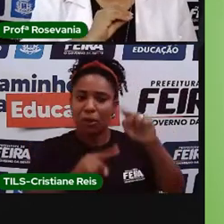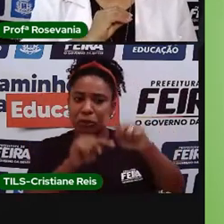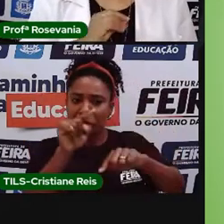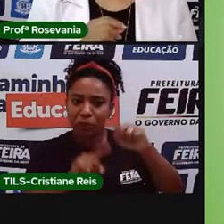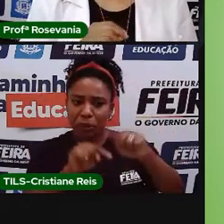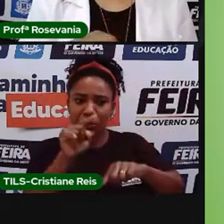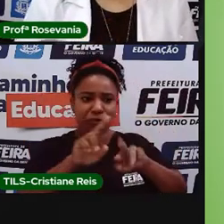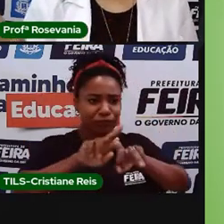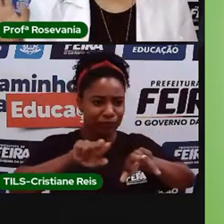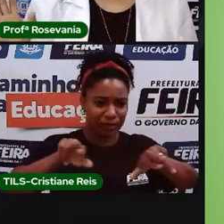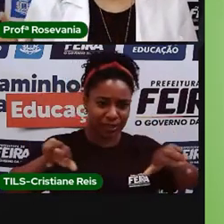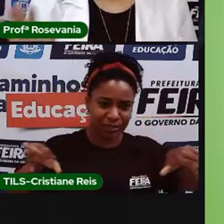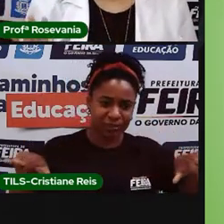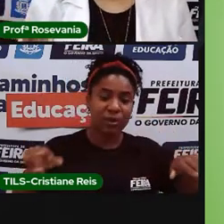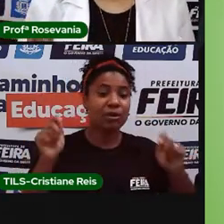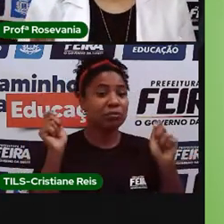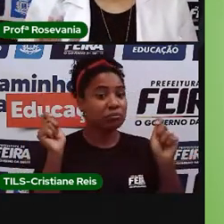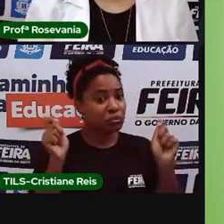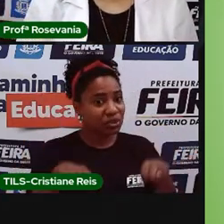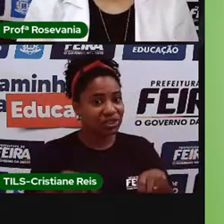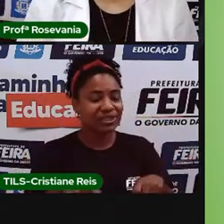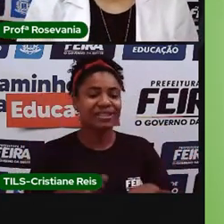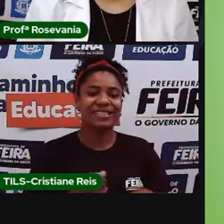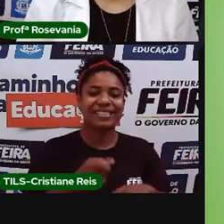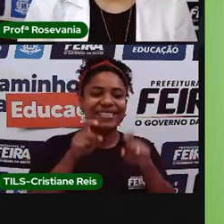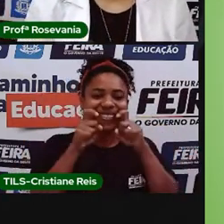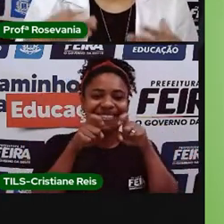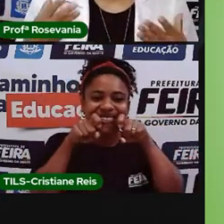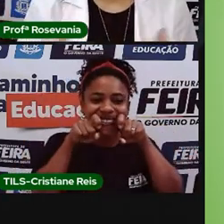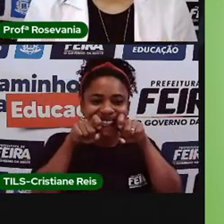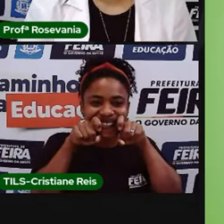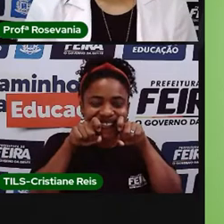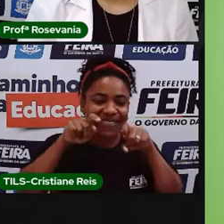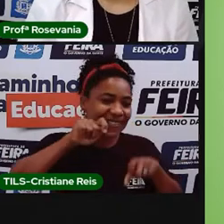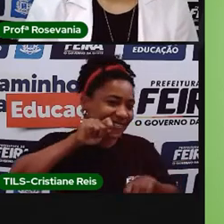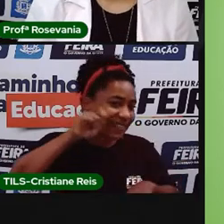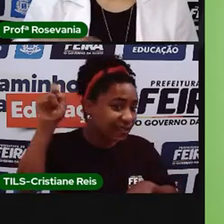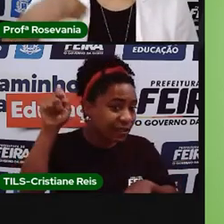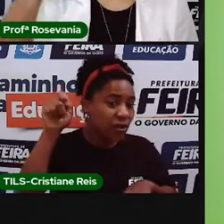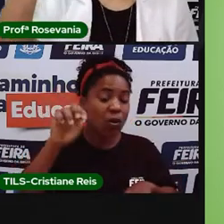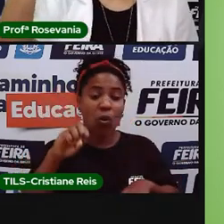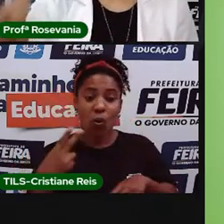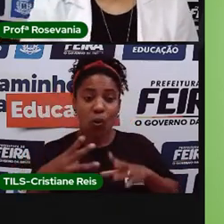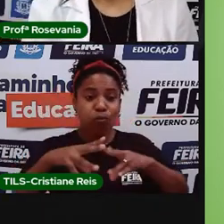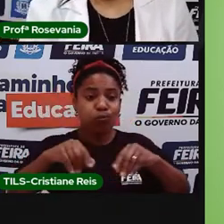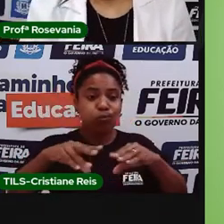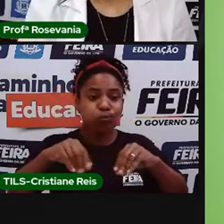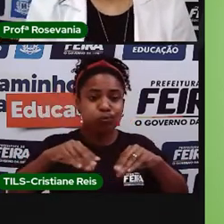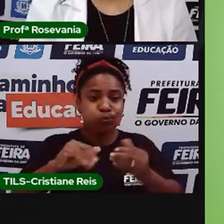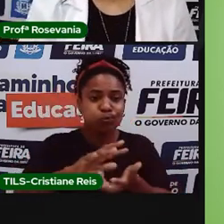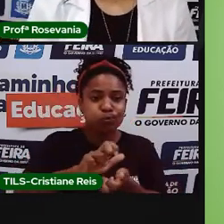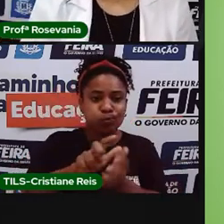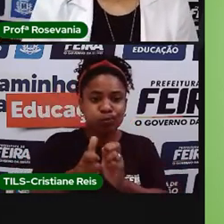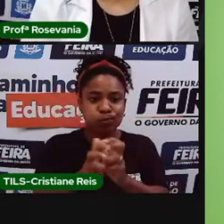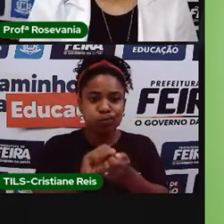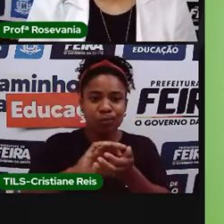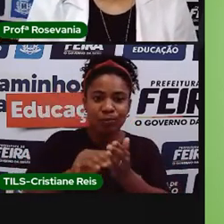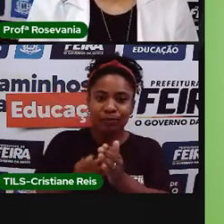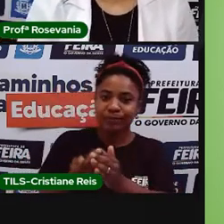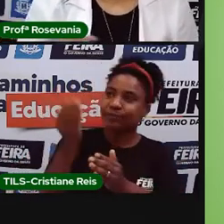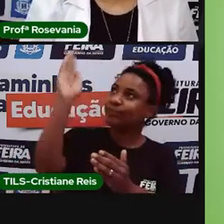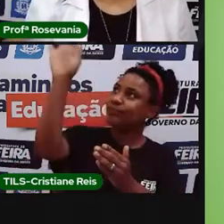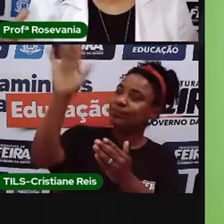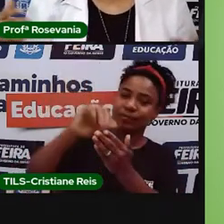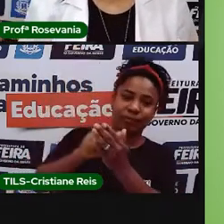usar, né, o dente de algum tipo de animal, a argila, a própria parede,